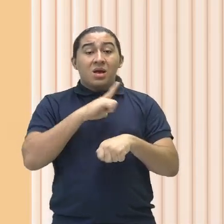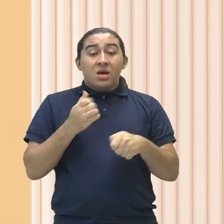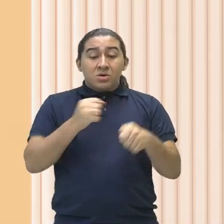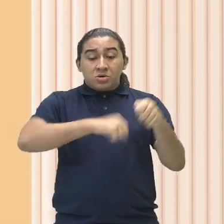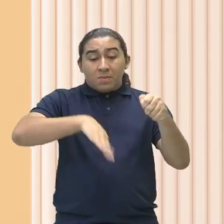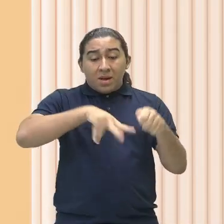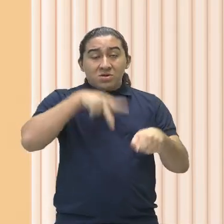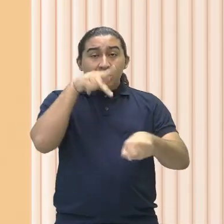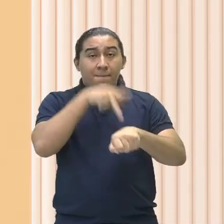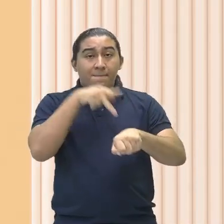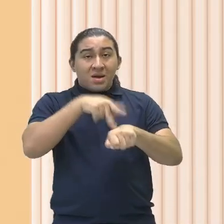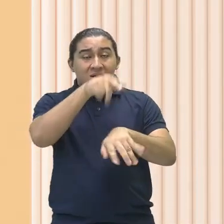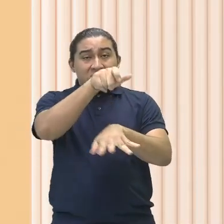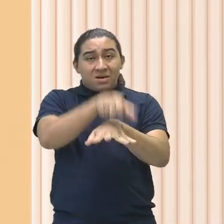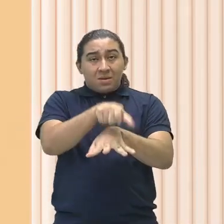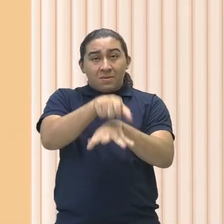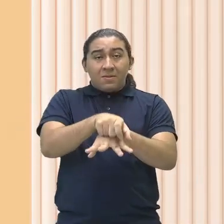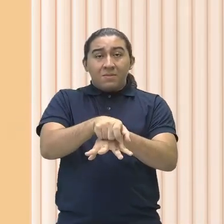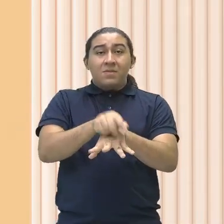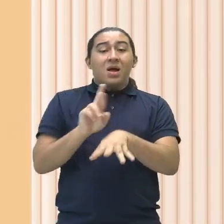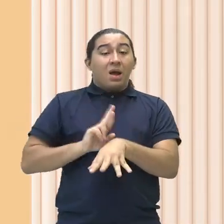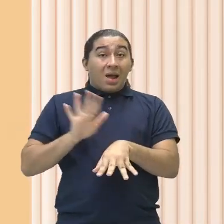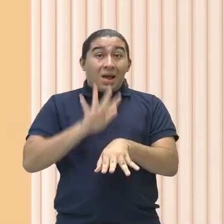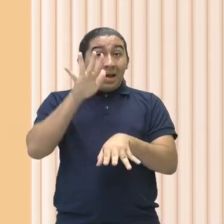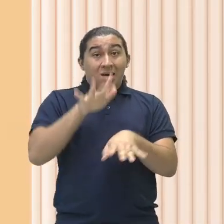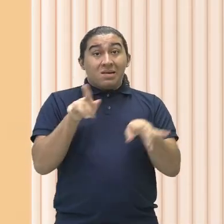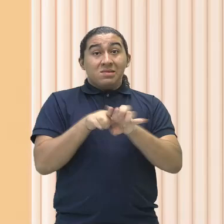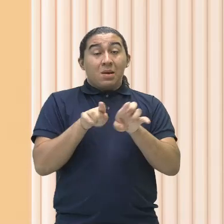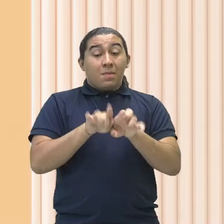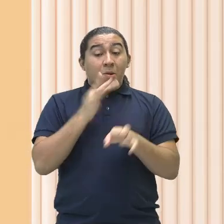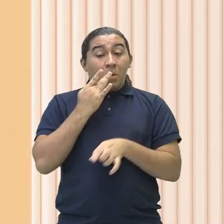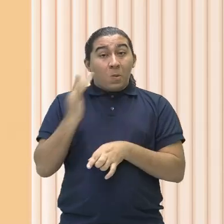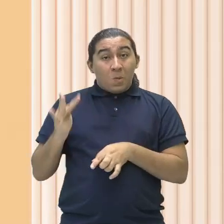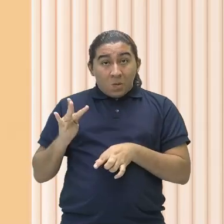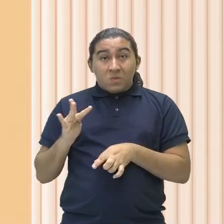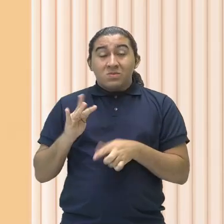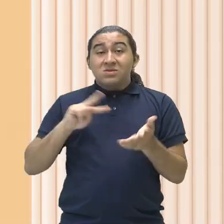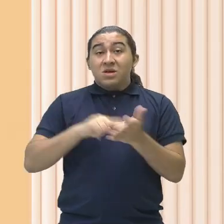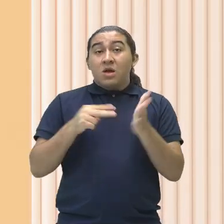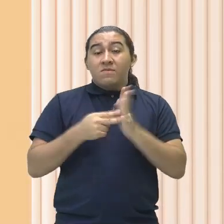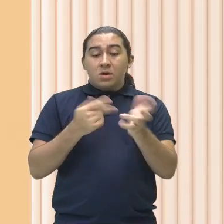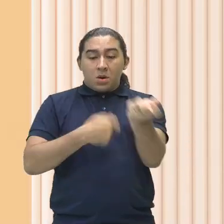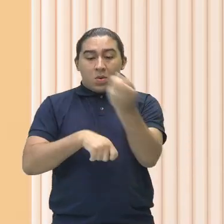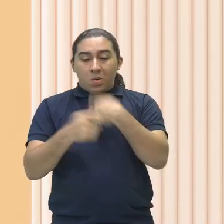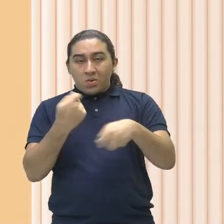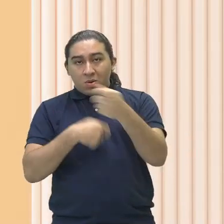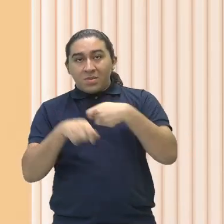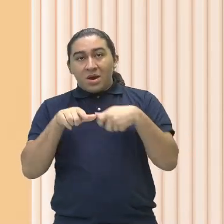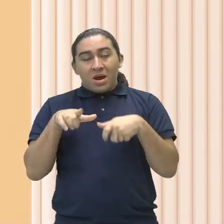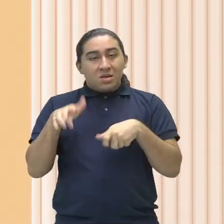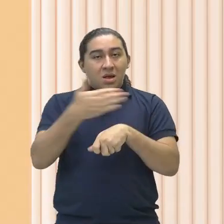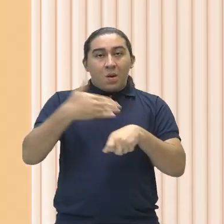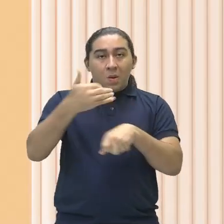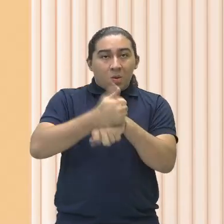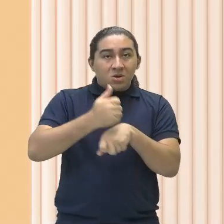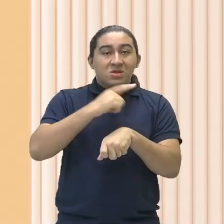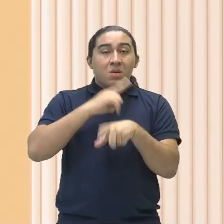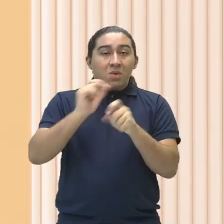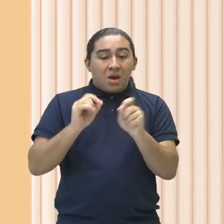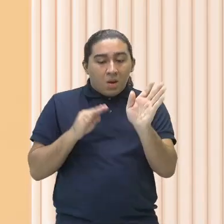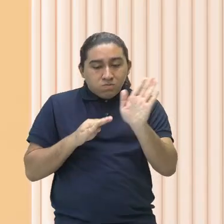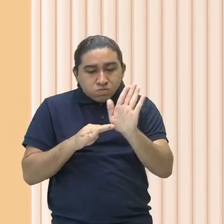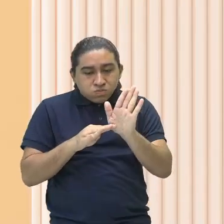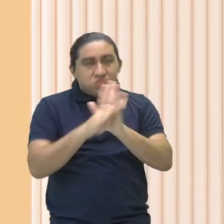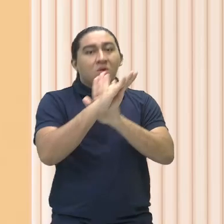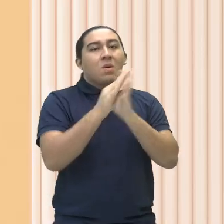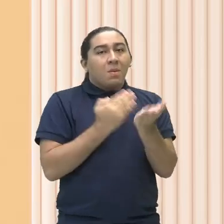e diamante. Isso salvou, de certa forma, a economia da colônia e desloca